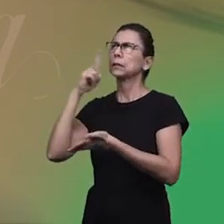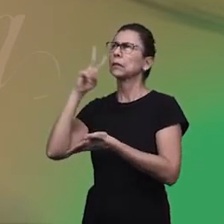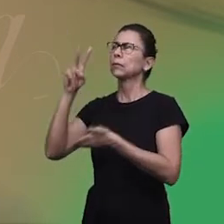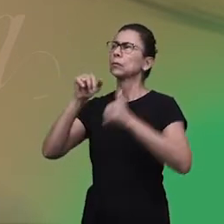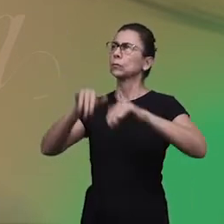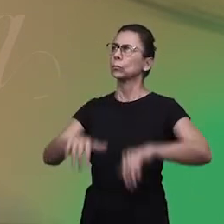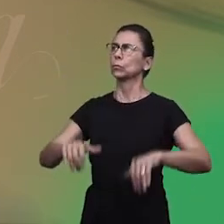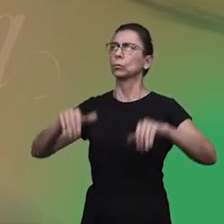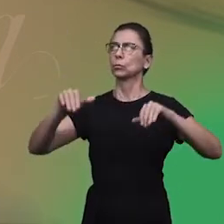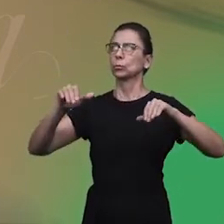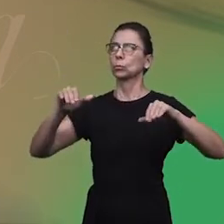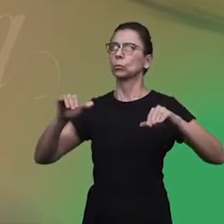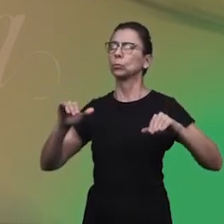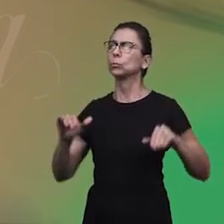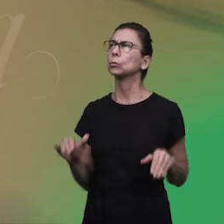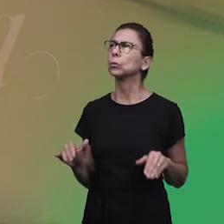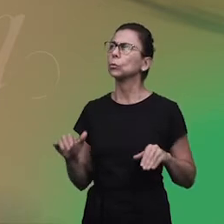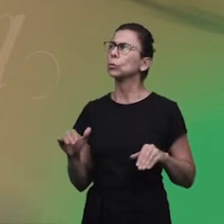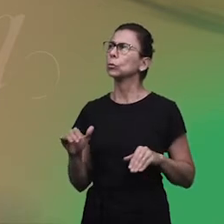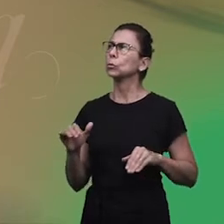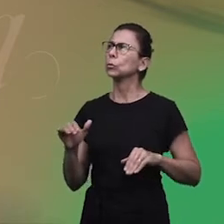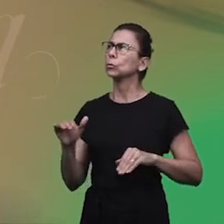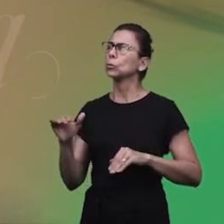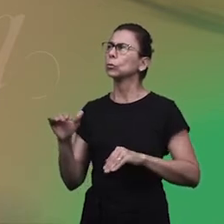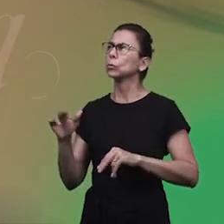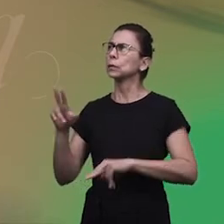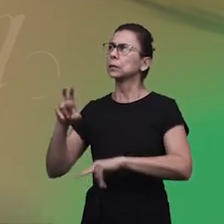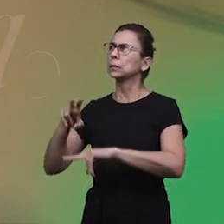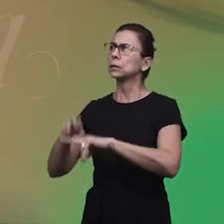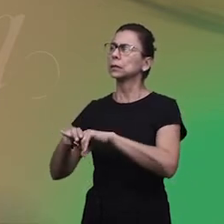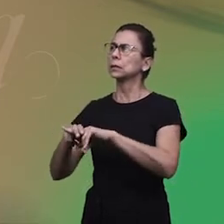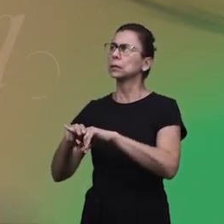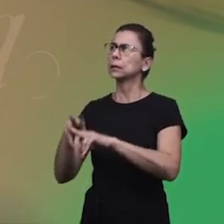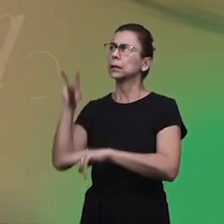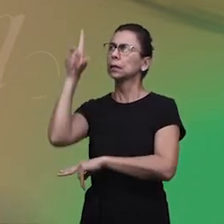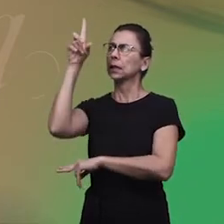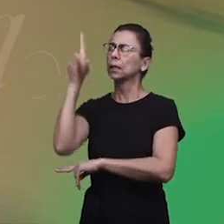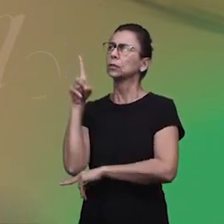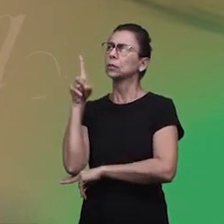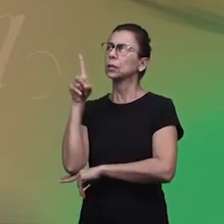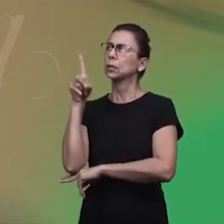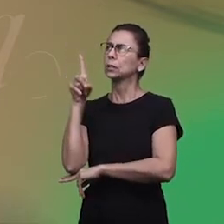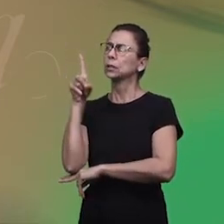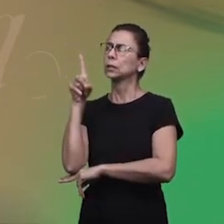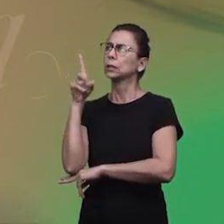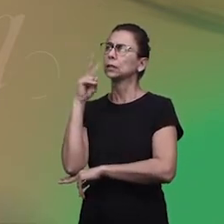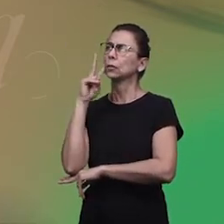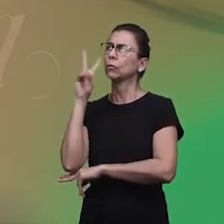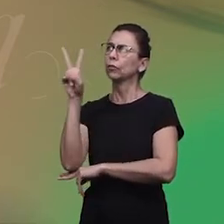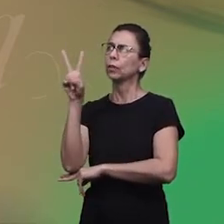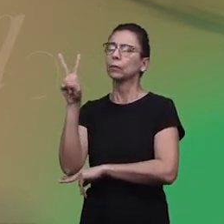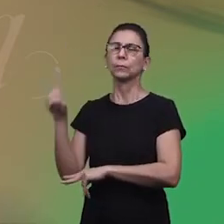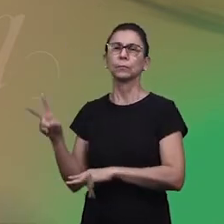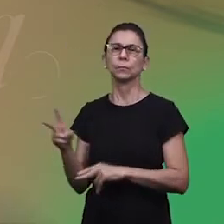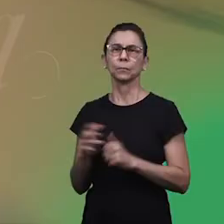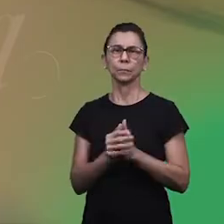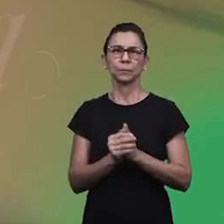céu, e um assentado sobre o trono. Os irmãos podem se assentar.